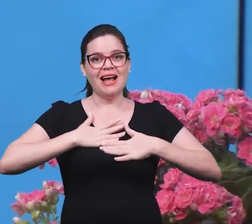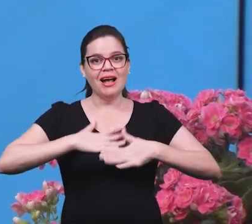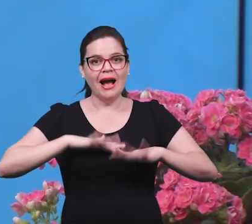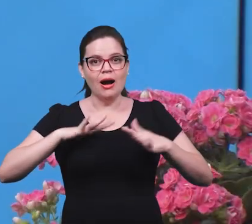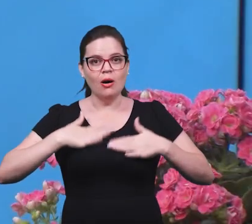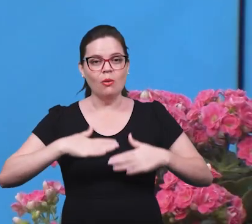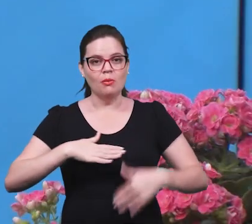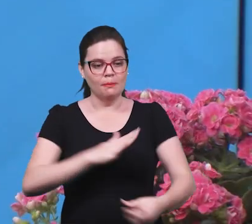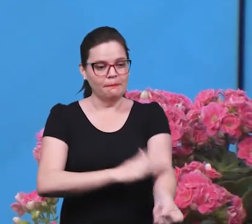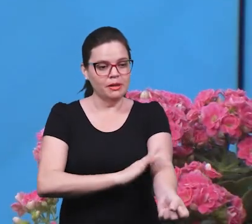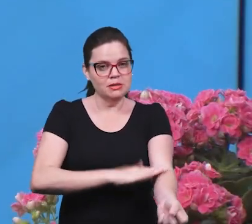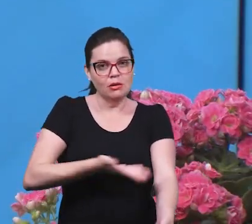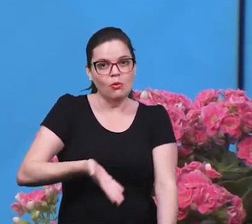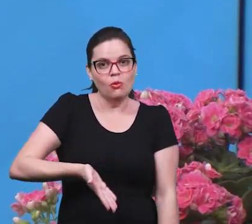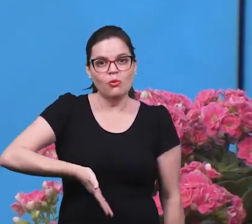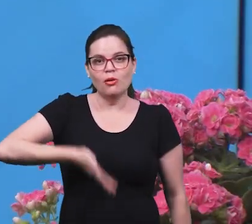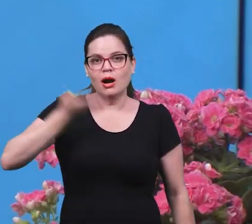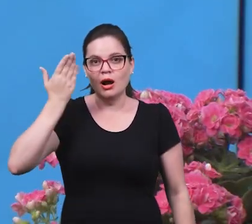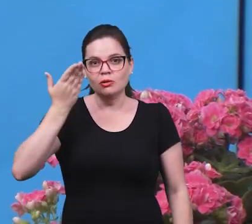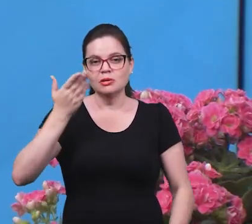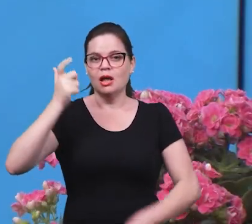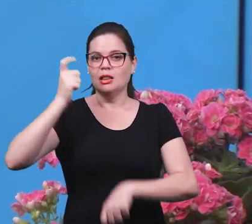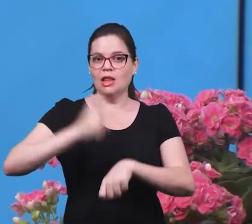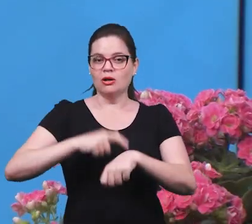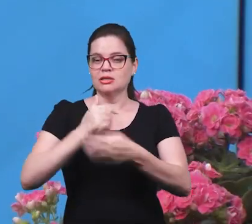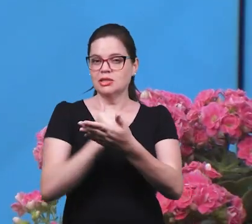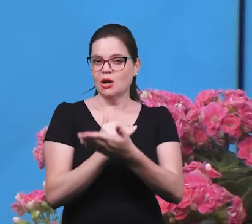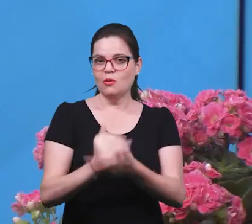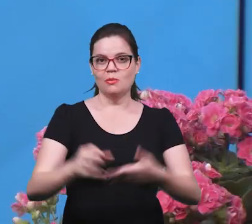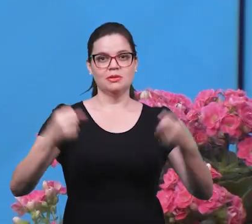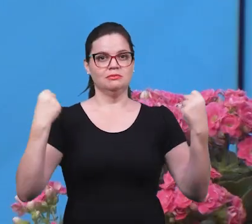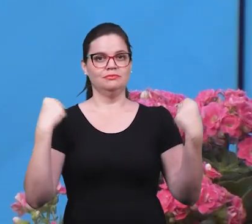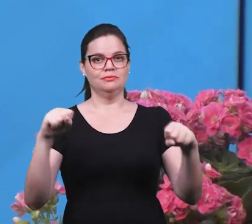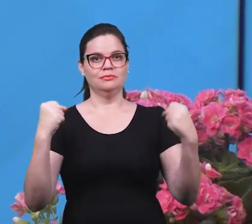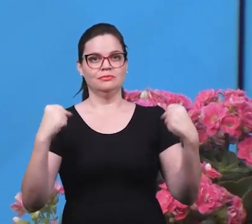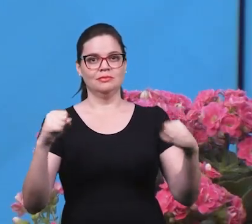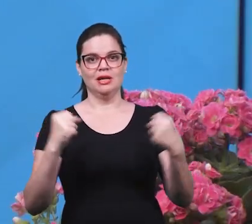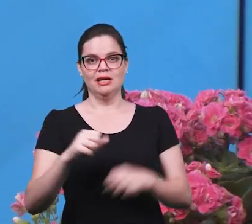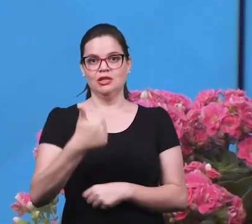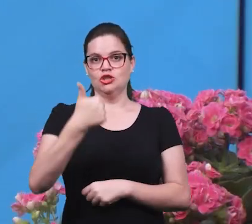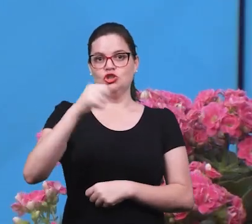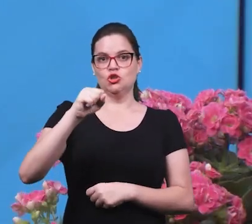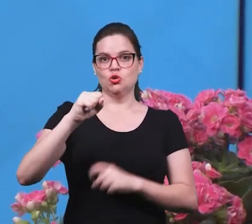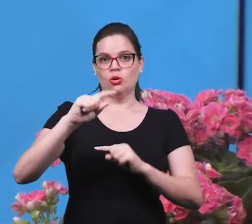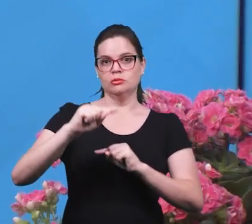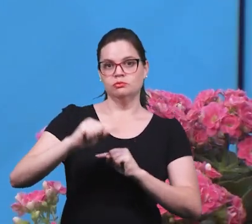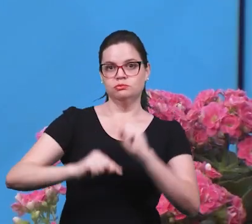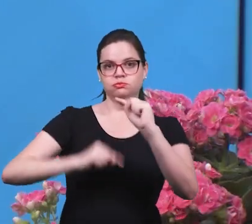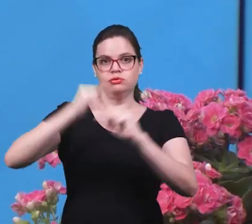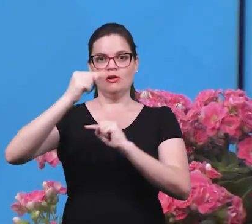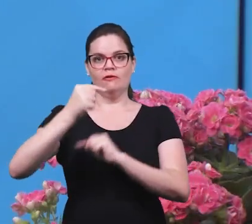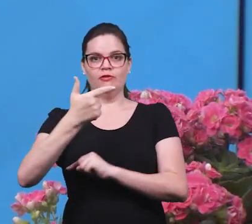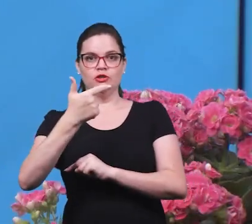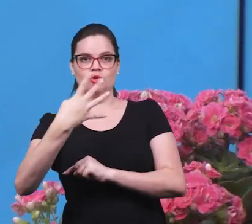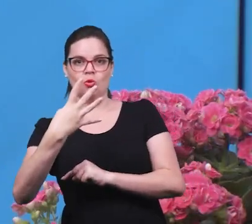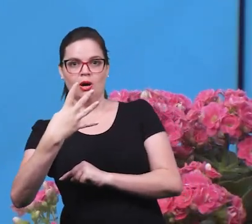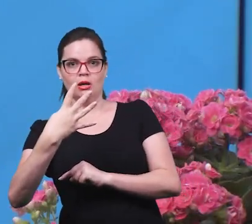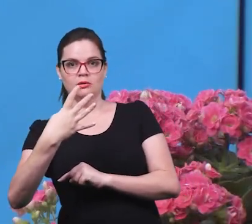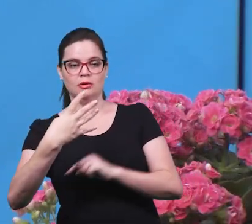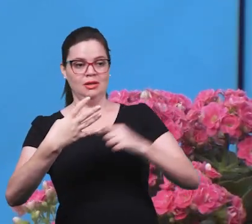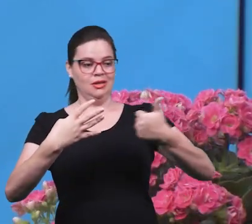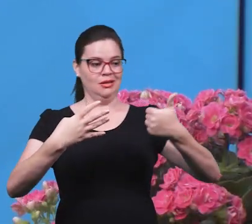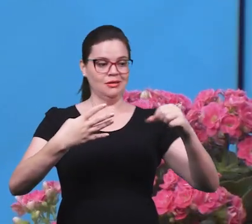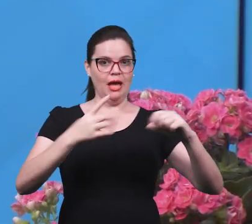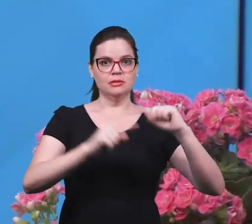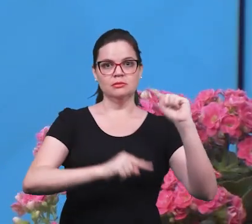essa pressão, quando ela fizer alguma atividade física, esse 18 passa para 24 e esse 10 passa para